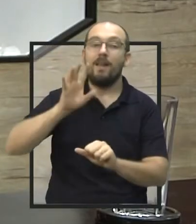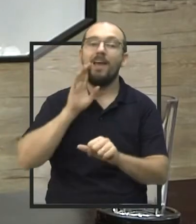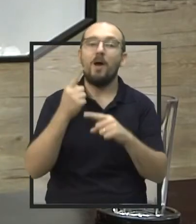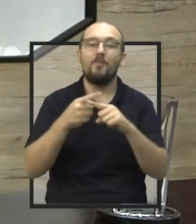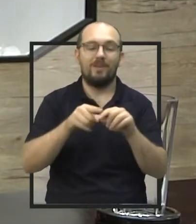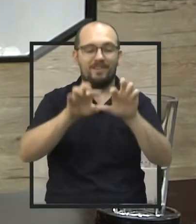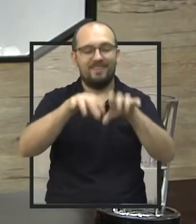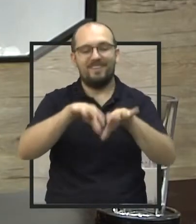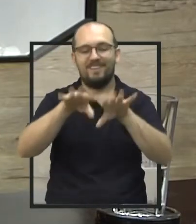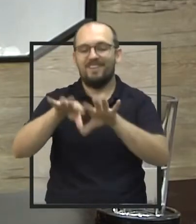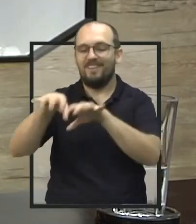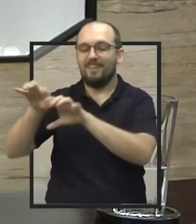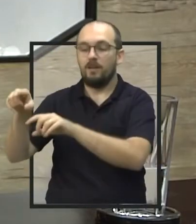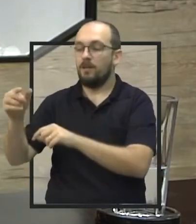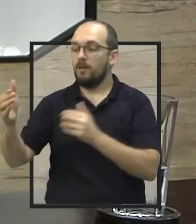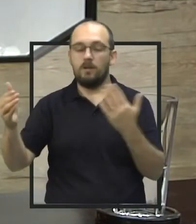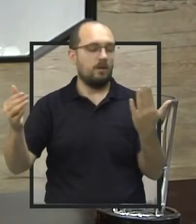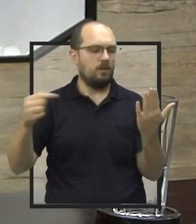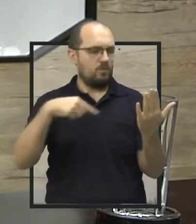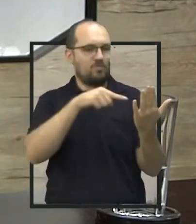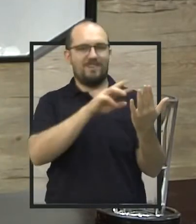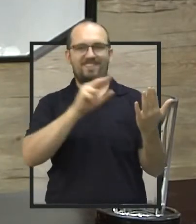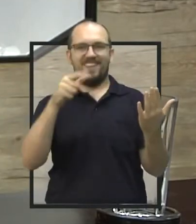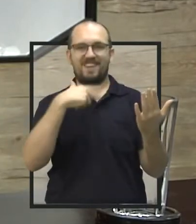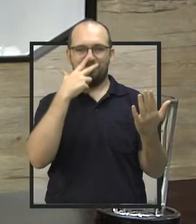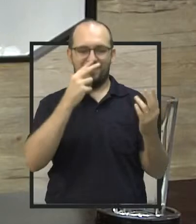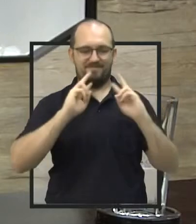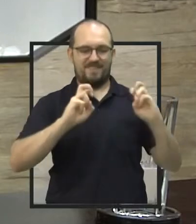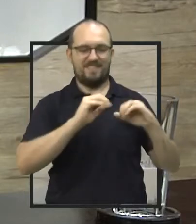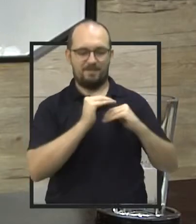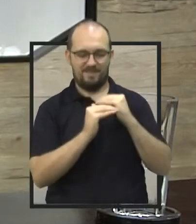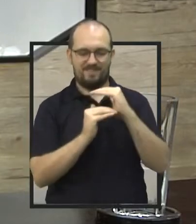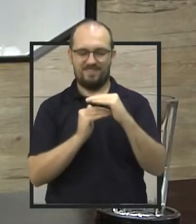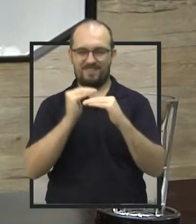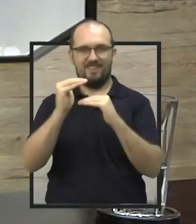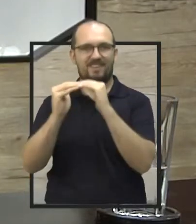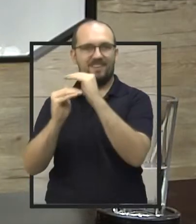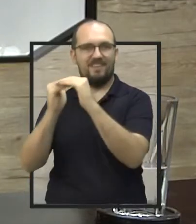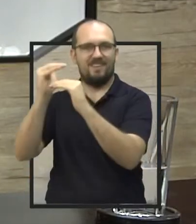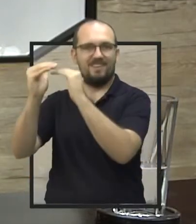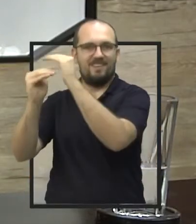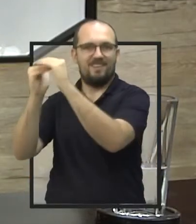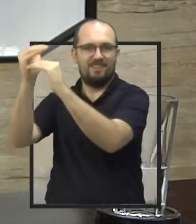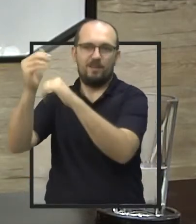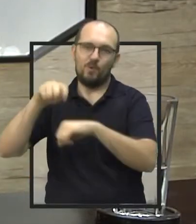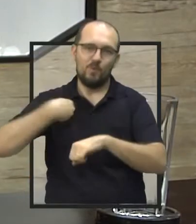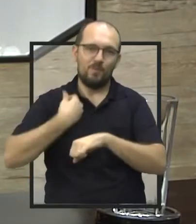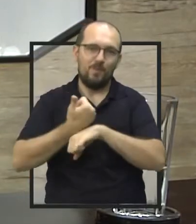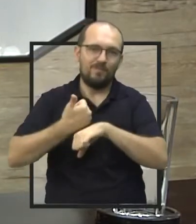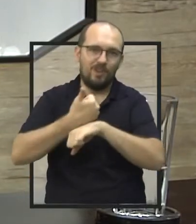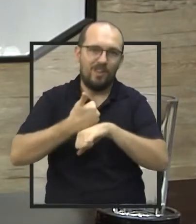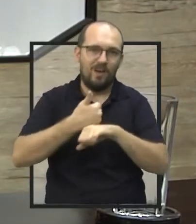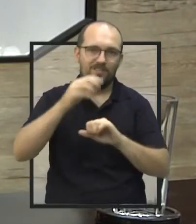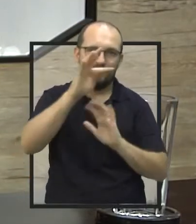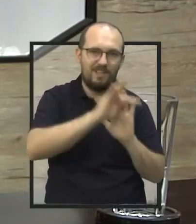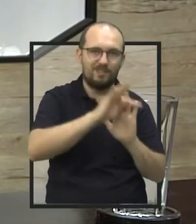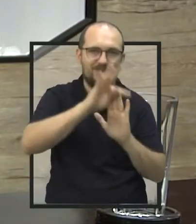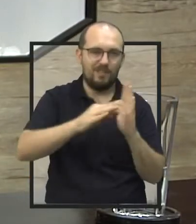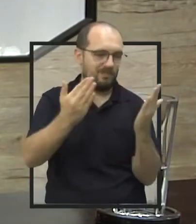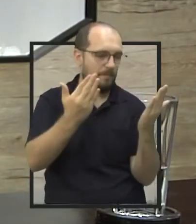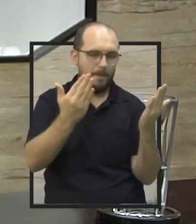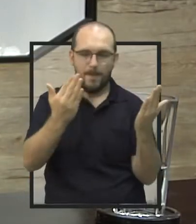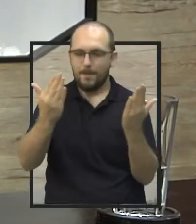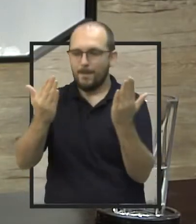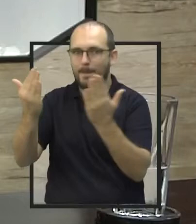e tenho escrito. Durante a pandemia, acabei escrevendo menos crônicas, mas escrevi crônicas durante a pandemia. Elas têm outra faceta, é muito legal, elas